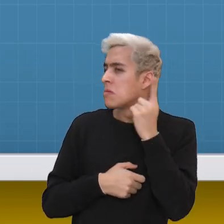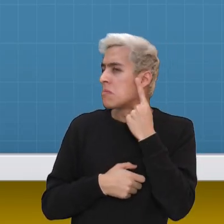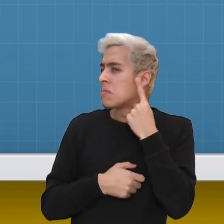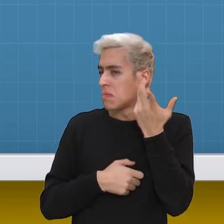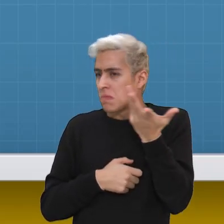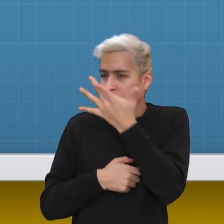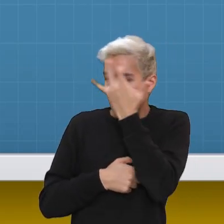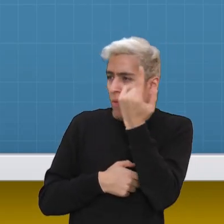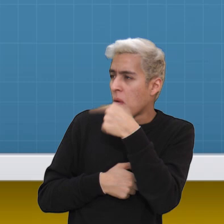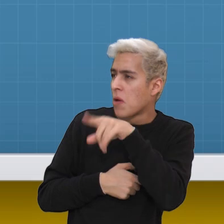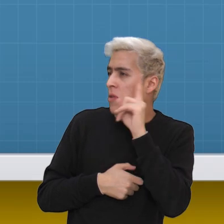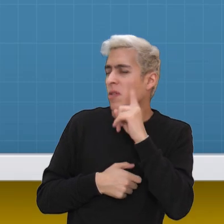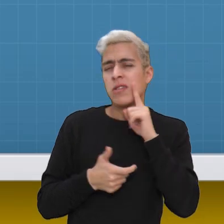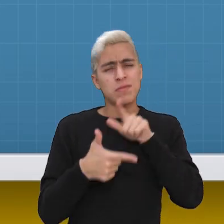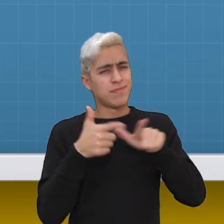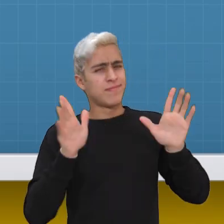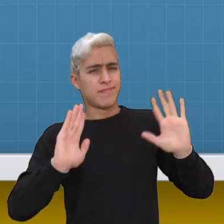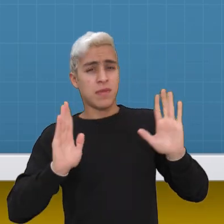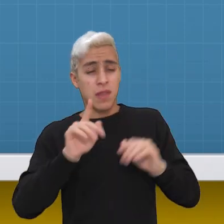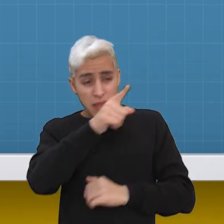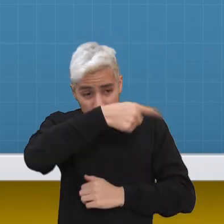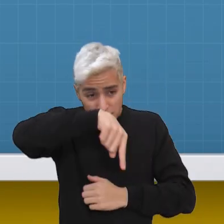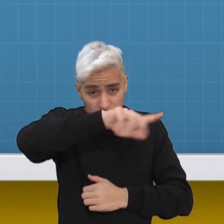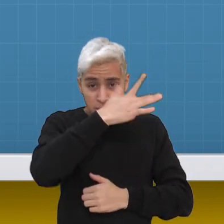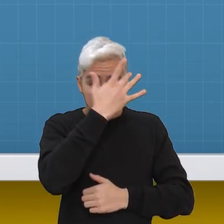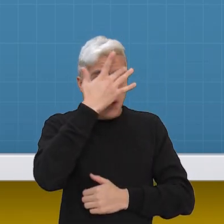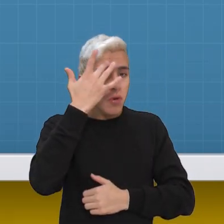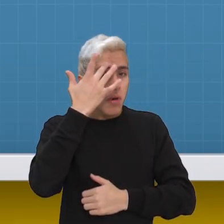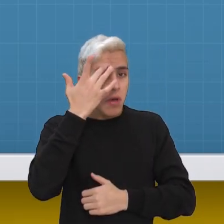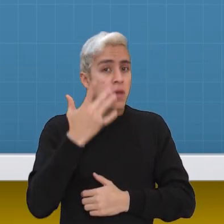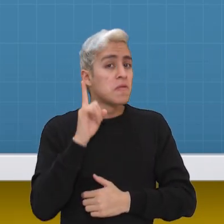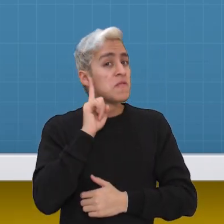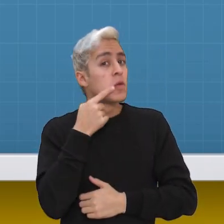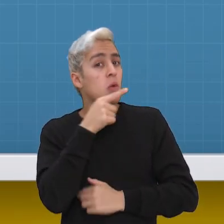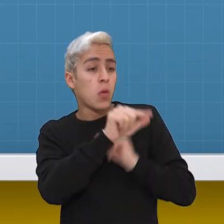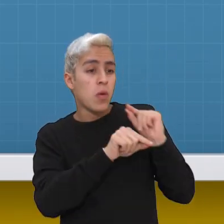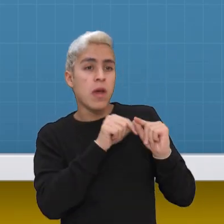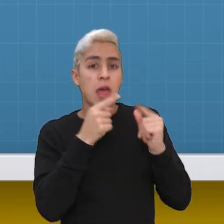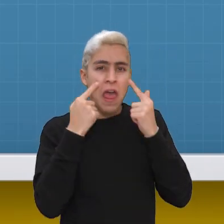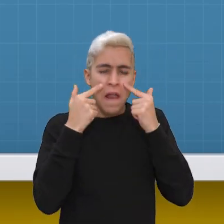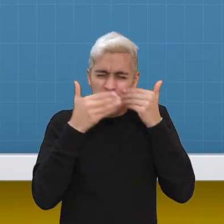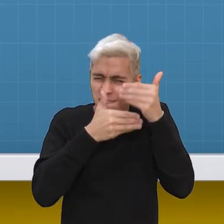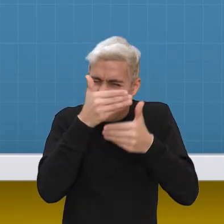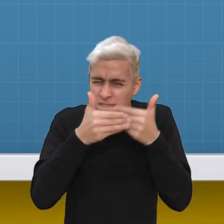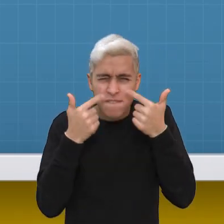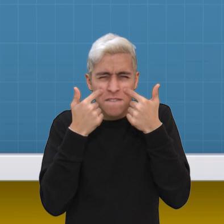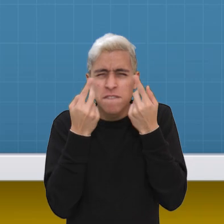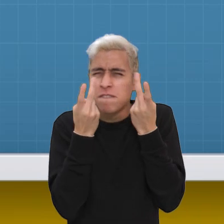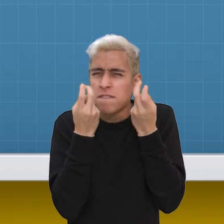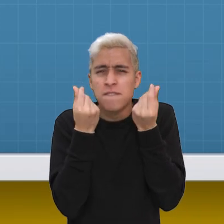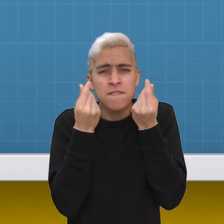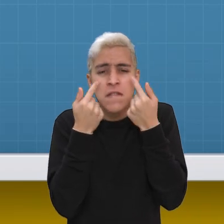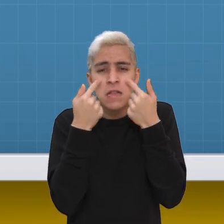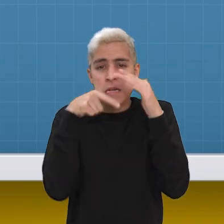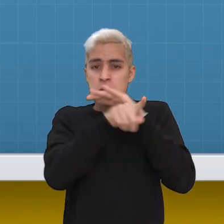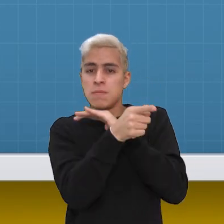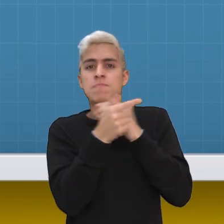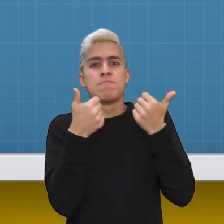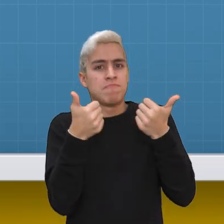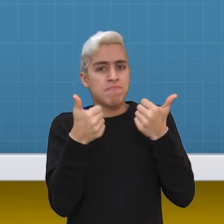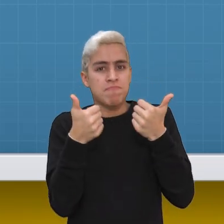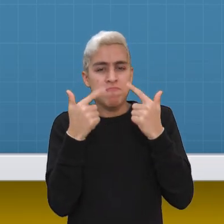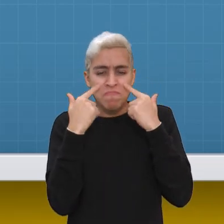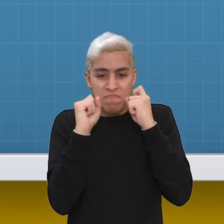da audição, tem gente que não ouve. Não tem problema. As pessoas que não ouvem, elas desenvolvem a visão muito aguçada.